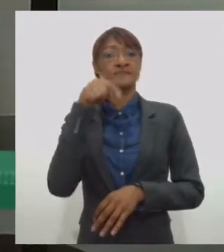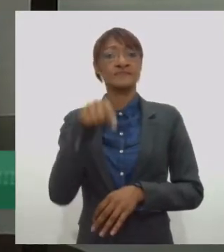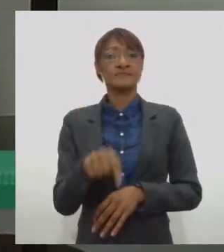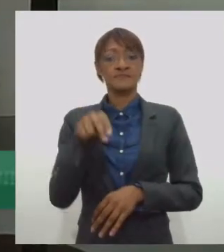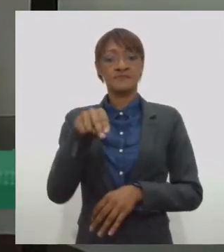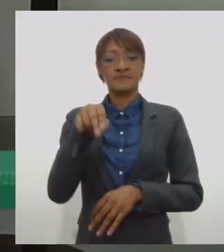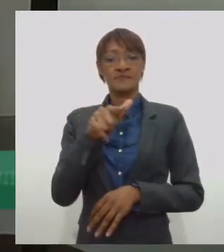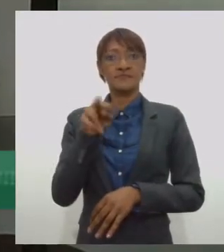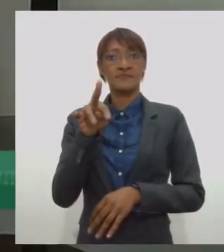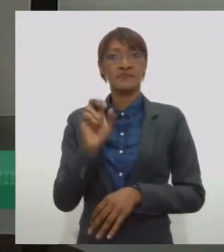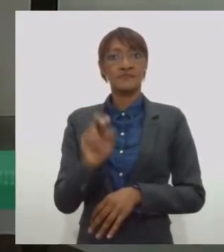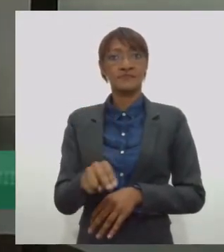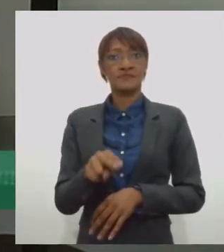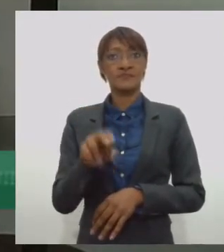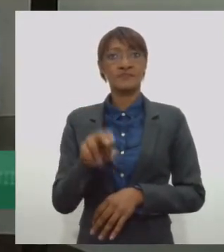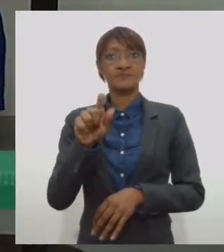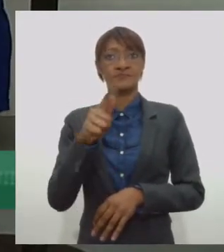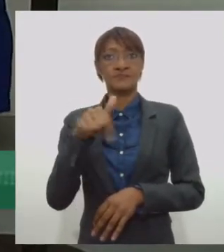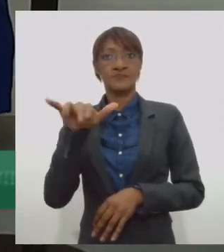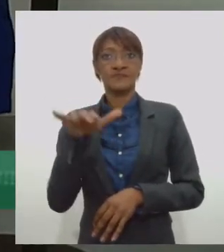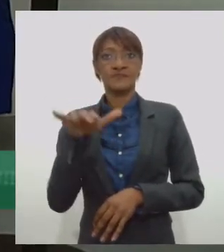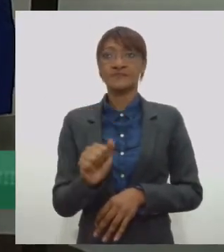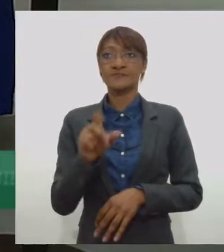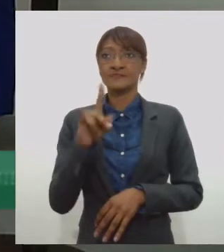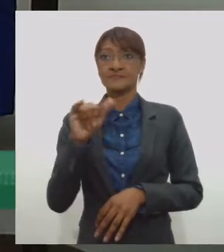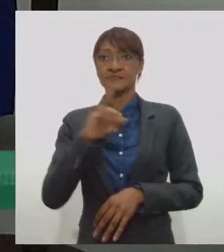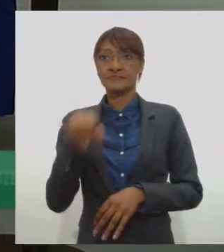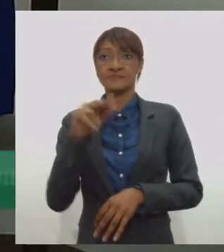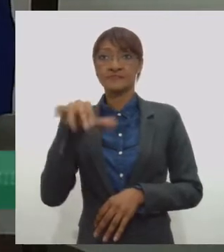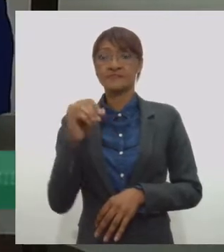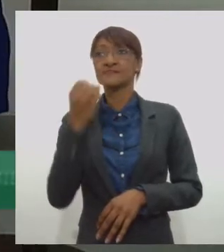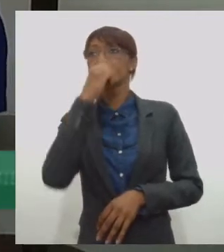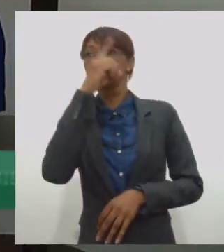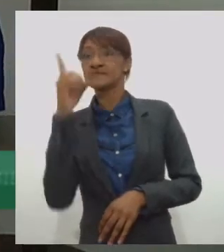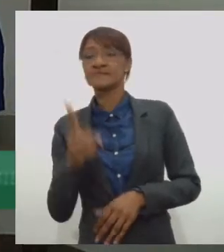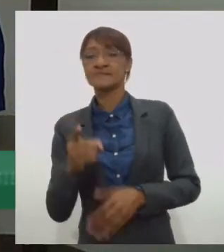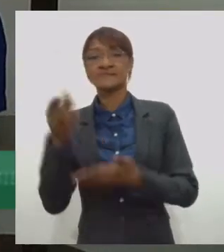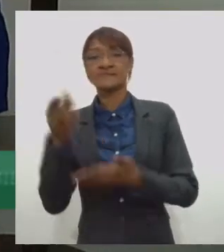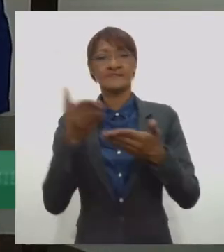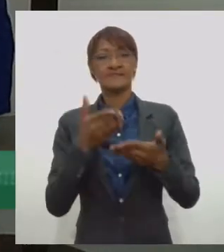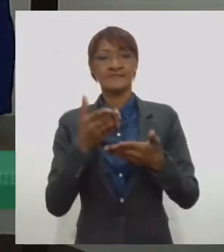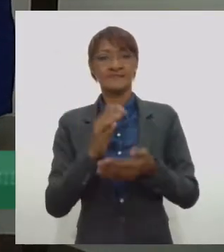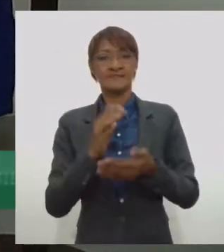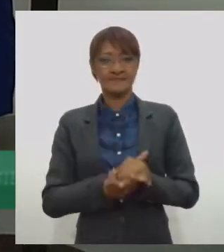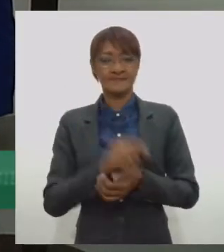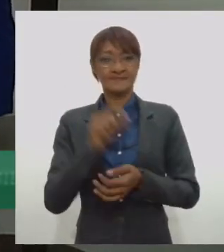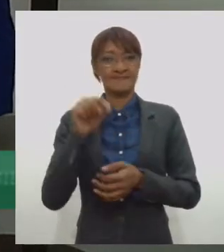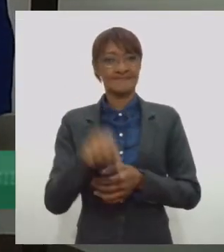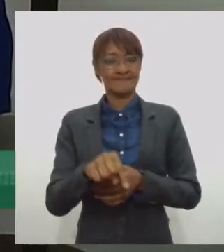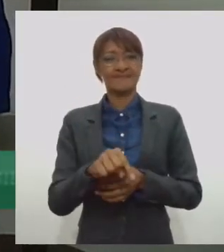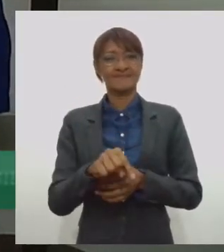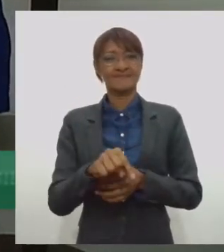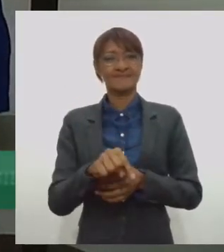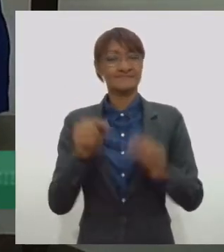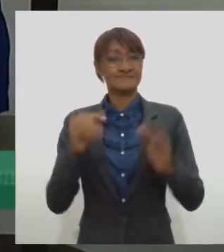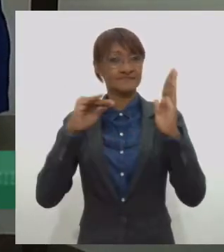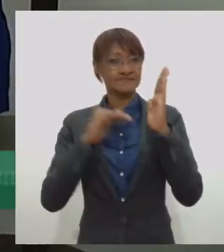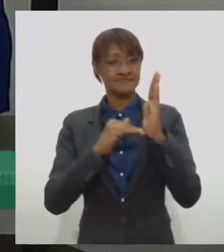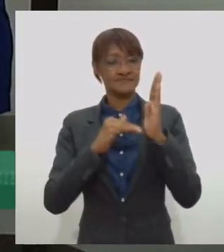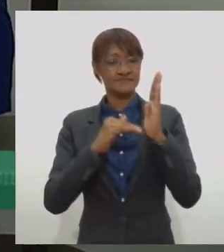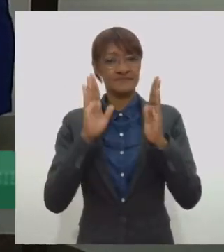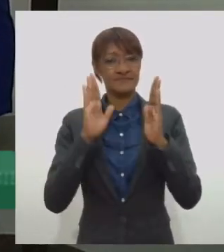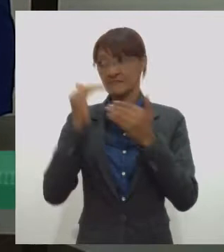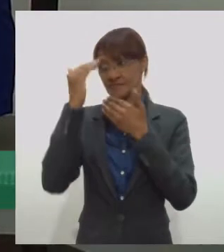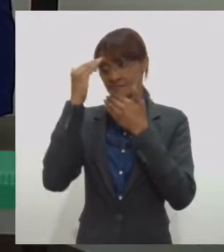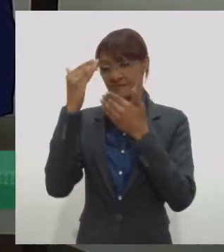Newton Silveira Dias Júnior. Bom dia, promotor. Seja muito bem-vindo aqui ao Congresso em Pauta.